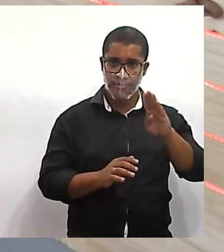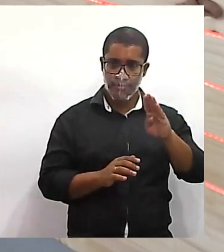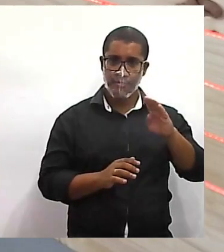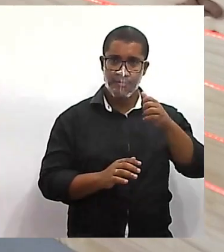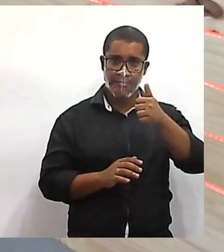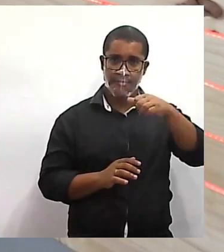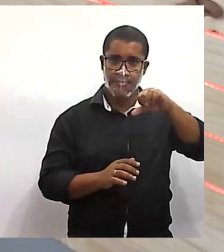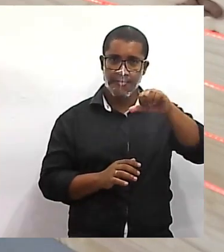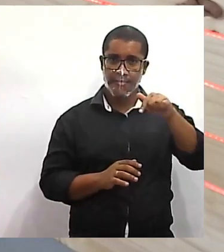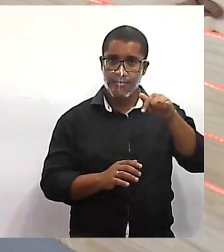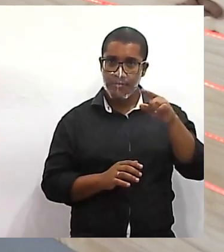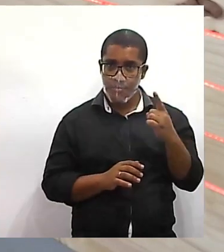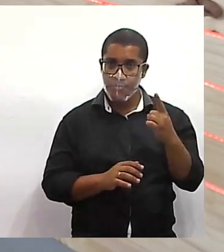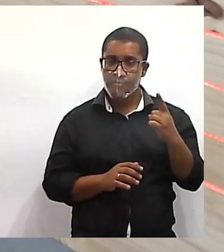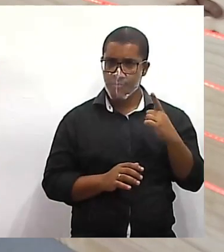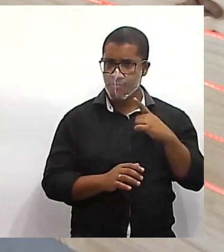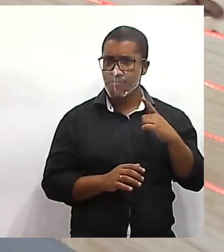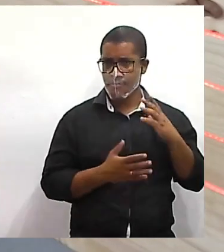né? A